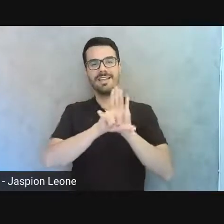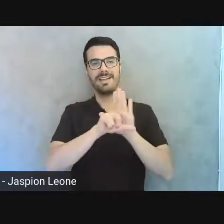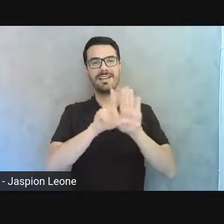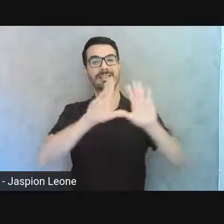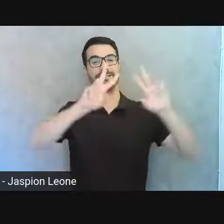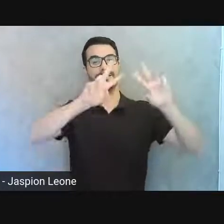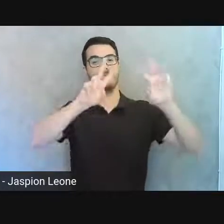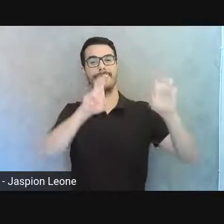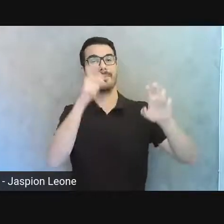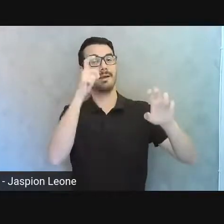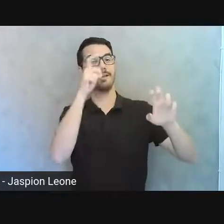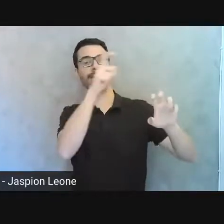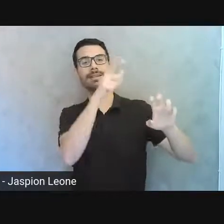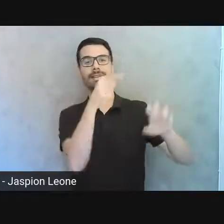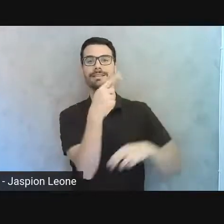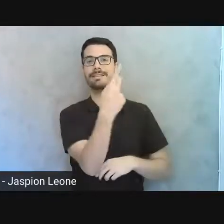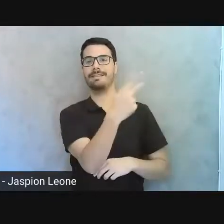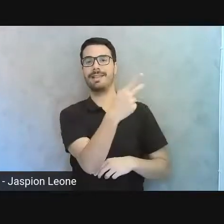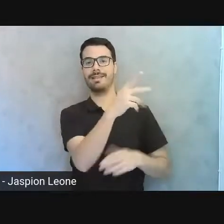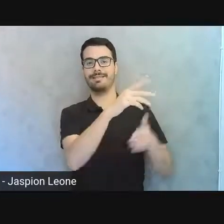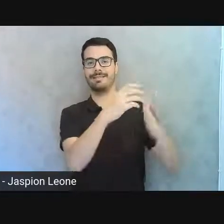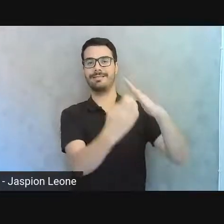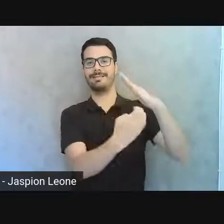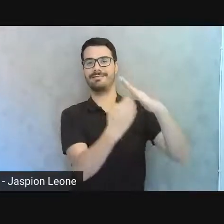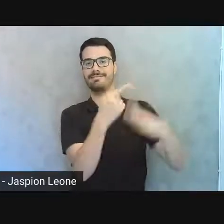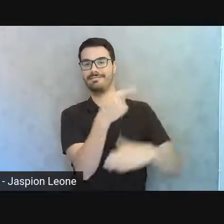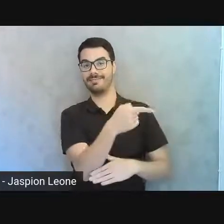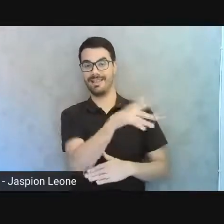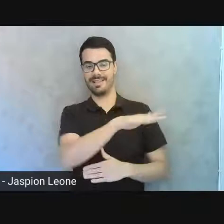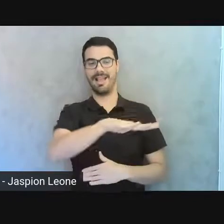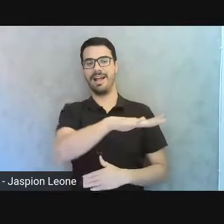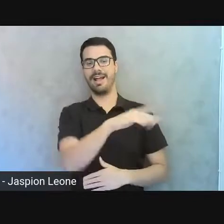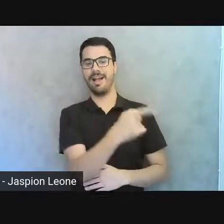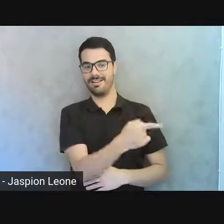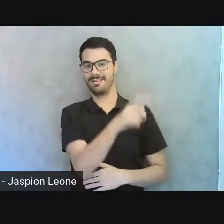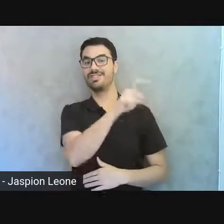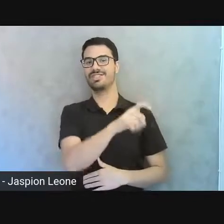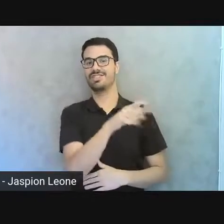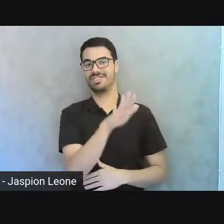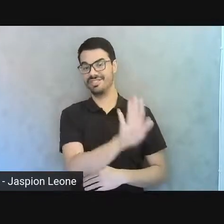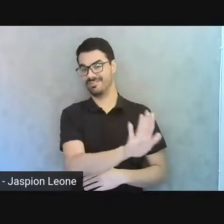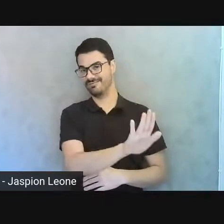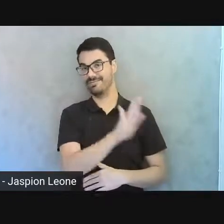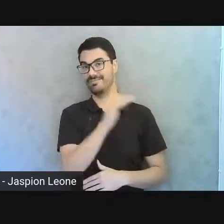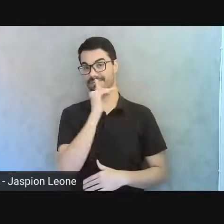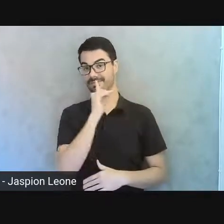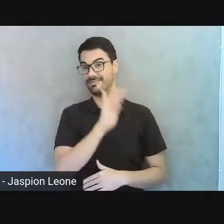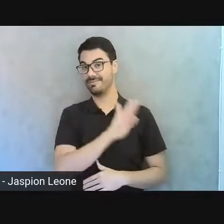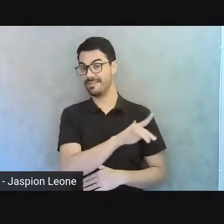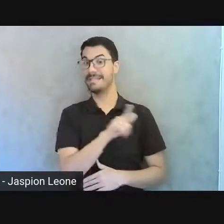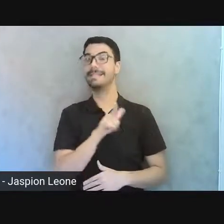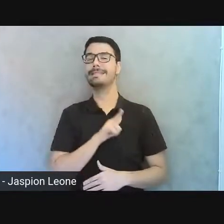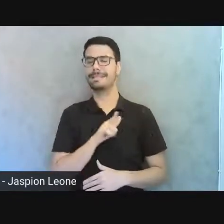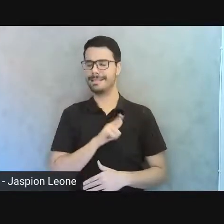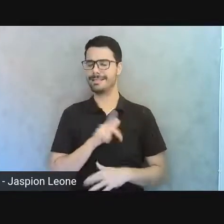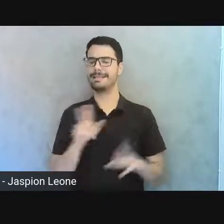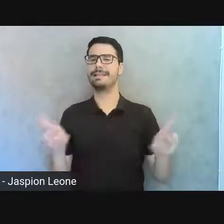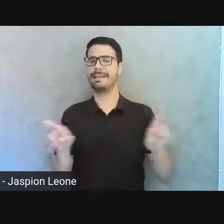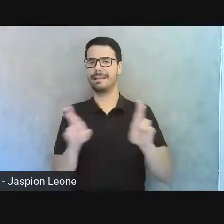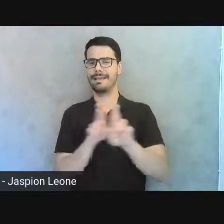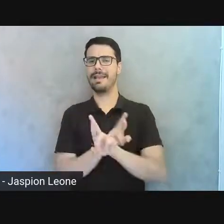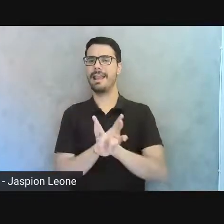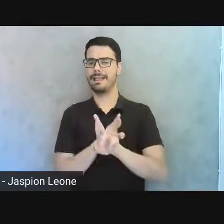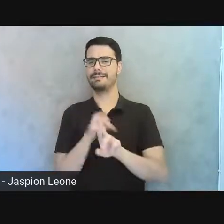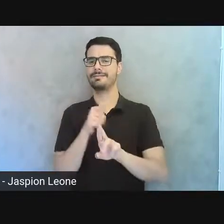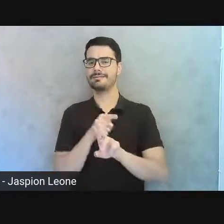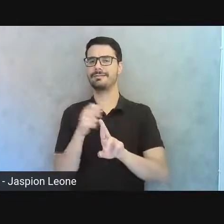que poderiam afetar de alguma forma aquele setor X. Então, havia uma correlação muito